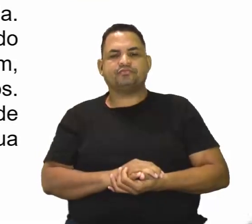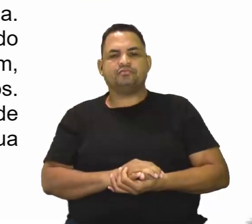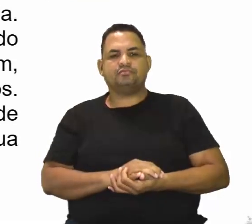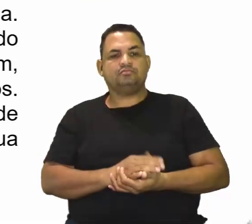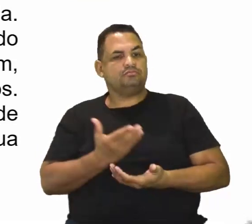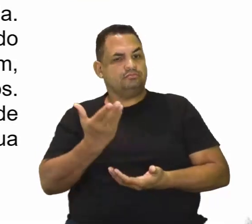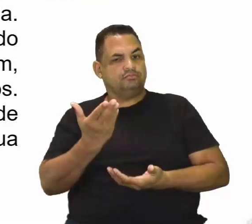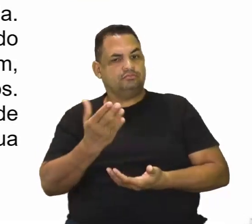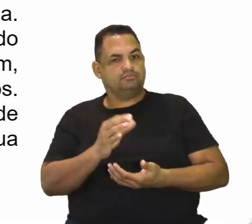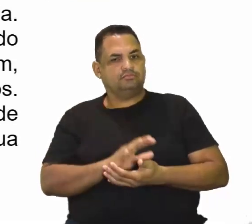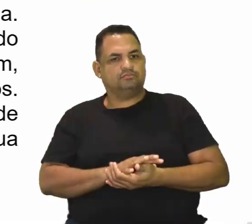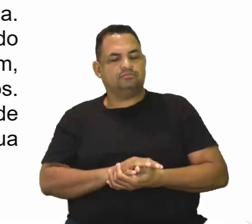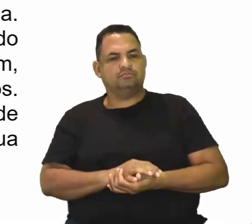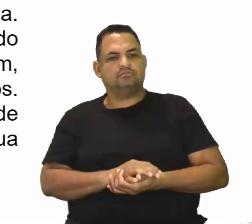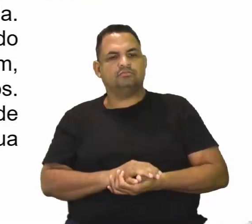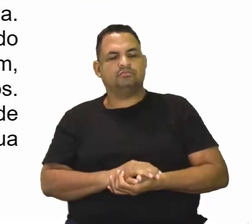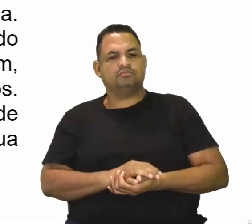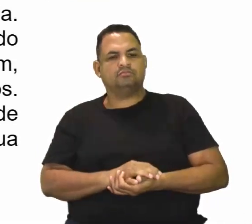Será que é entre os imigrantes?